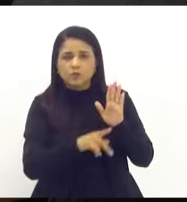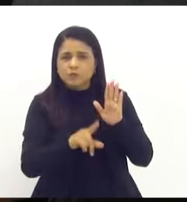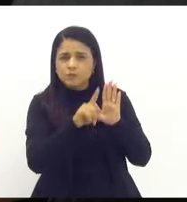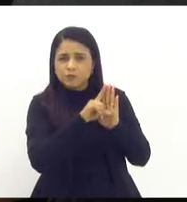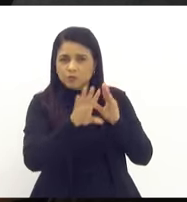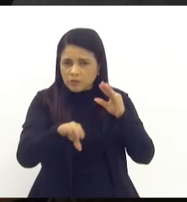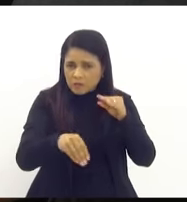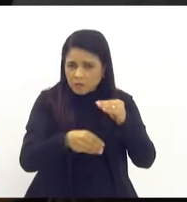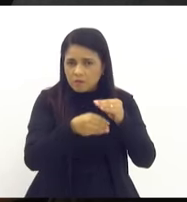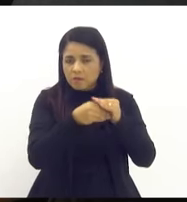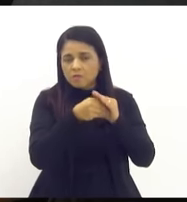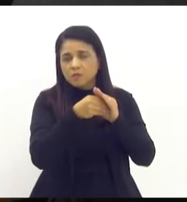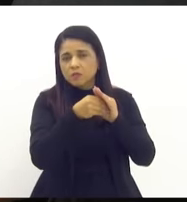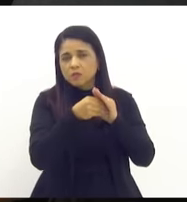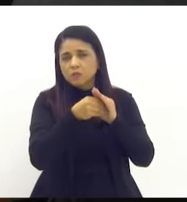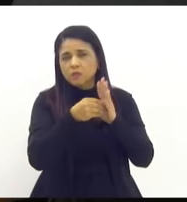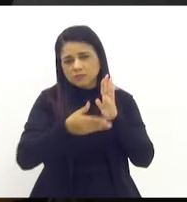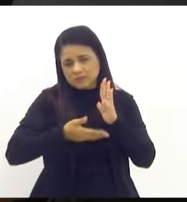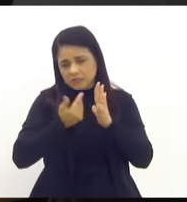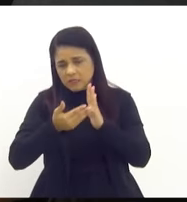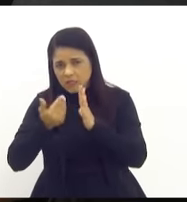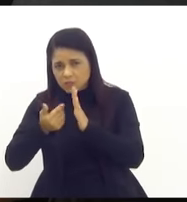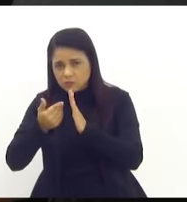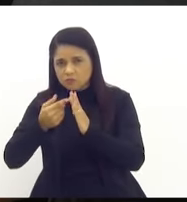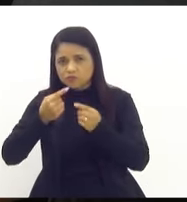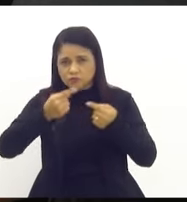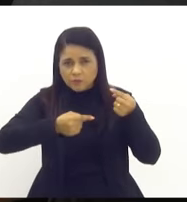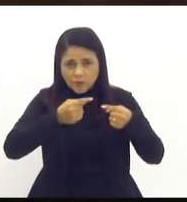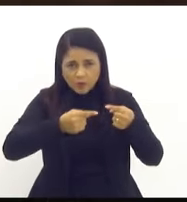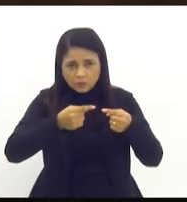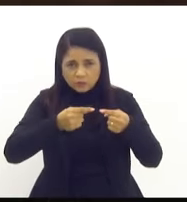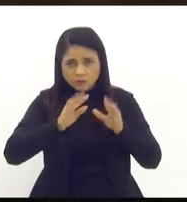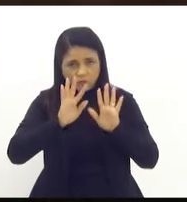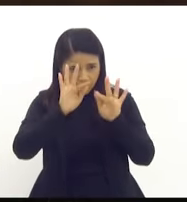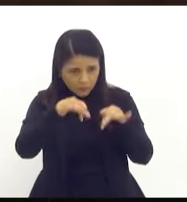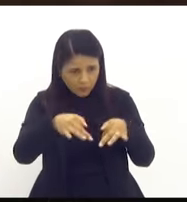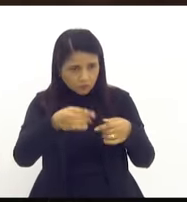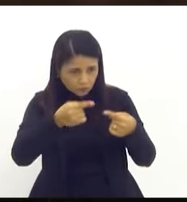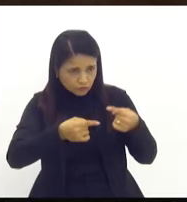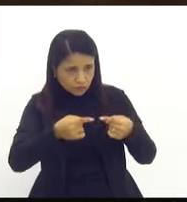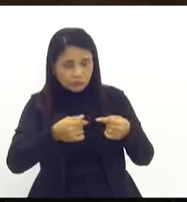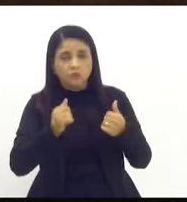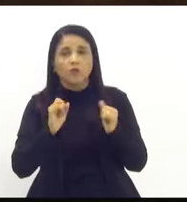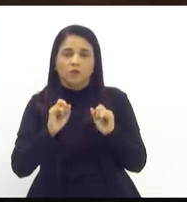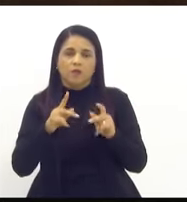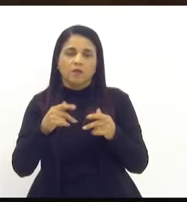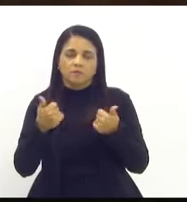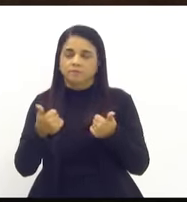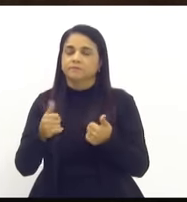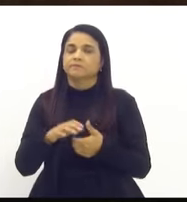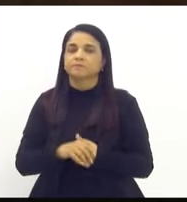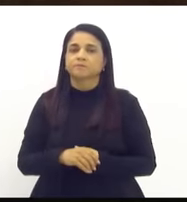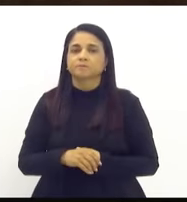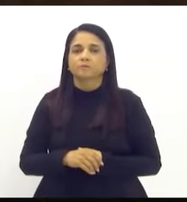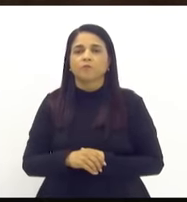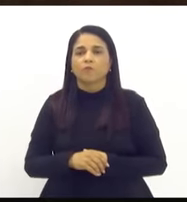emendamos sa de a gente discute quando terminar a sessão todos ao final perfeitamente conforme